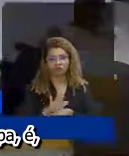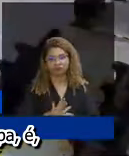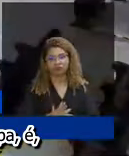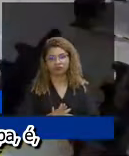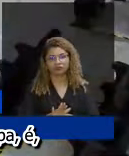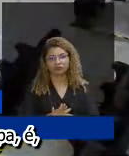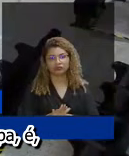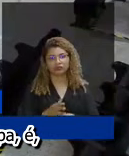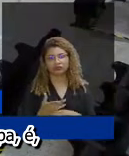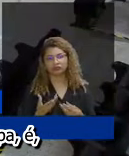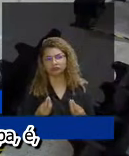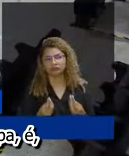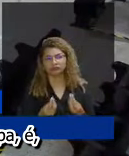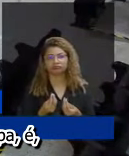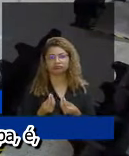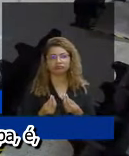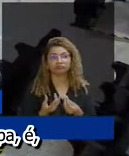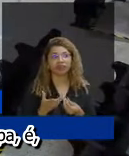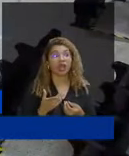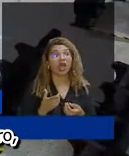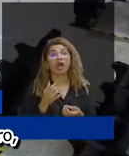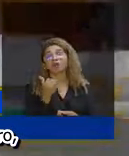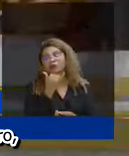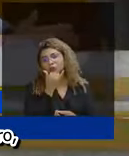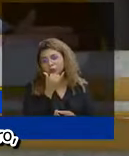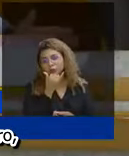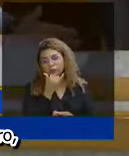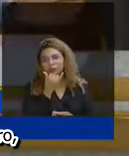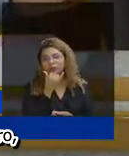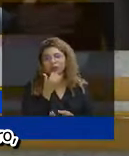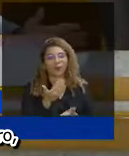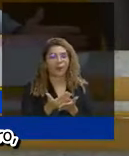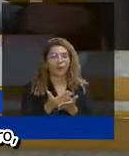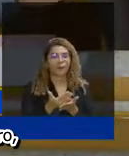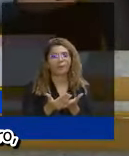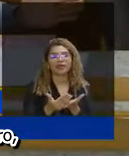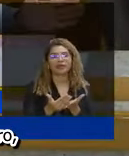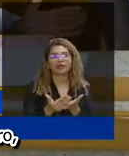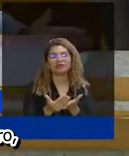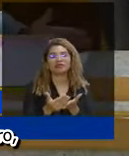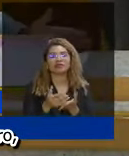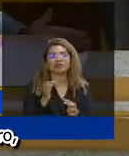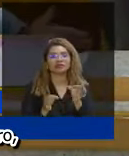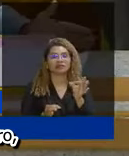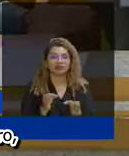Que nós deliberamos, né, que as sessões Desculpa, 16 horas. 16 horas.